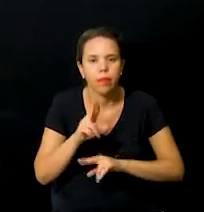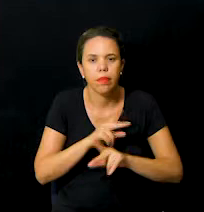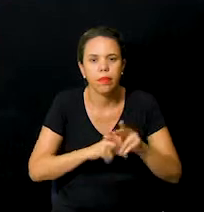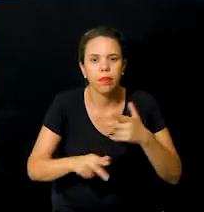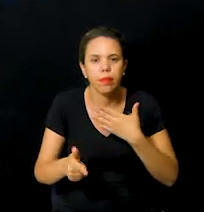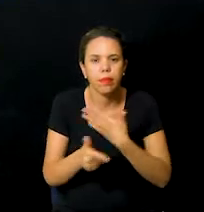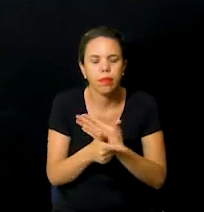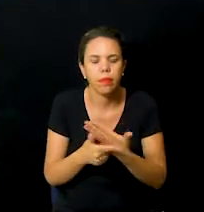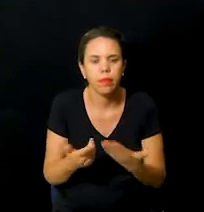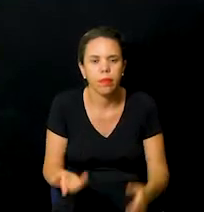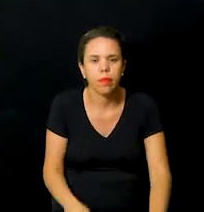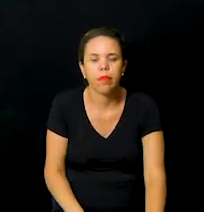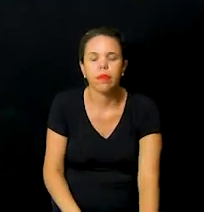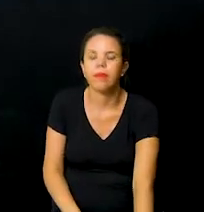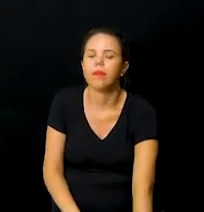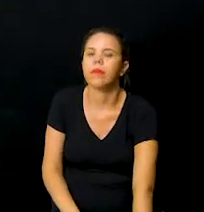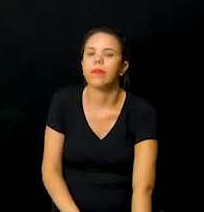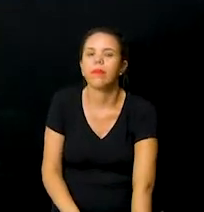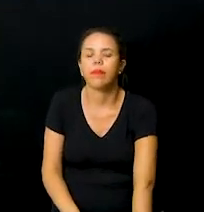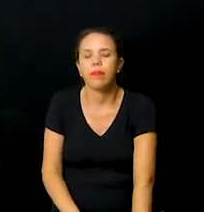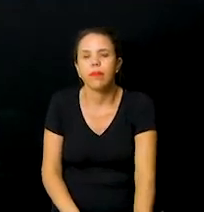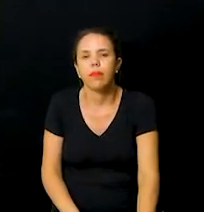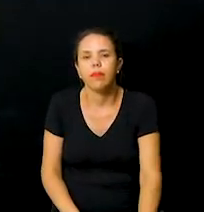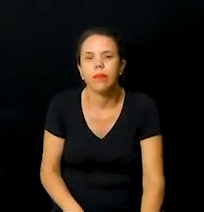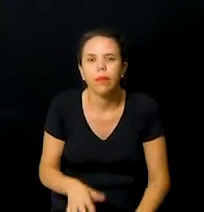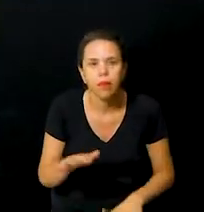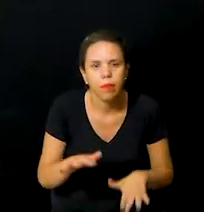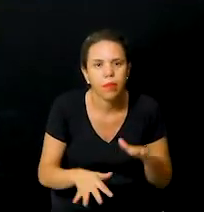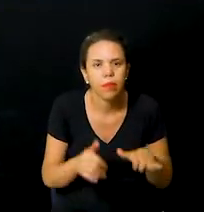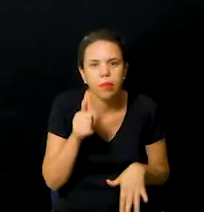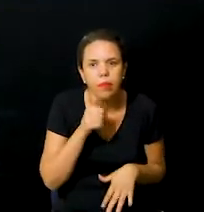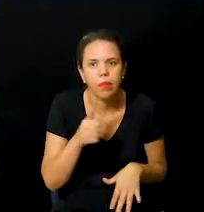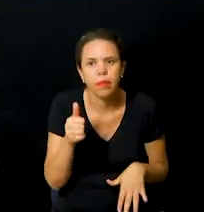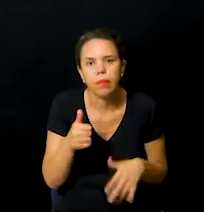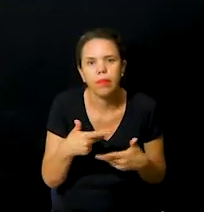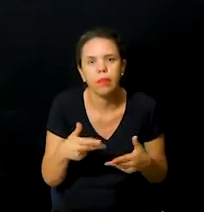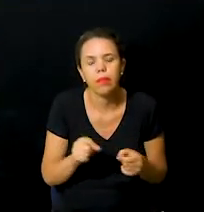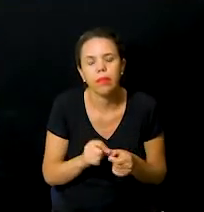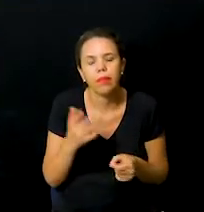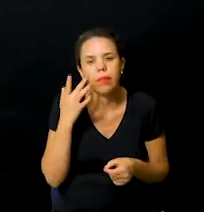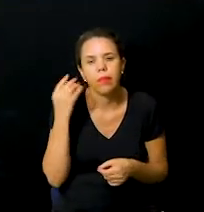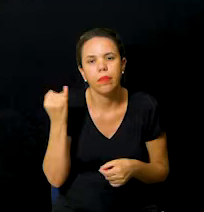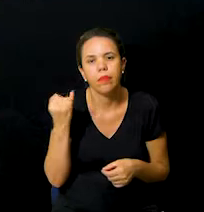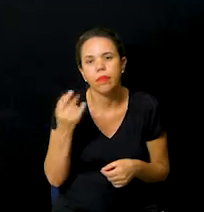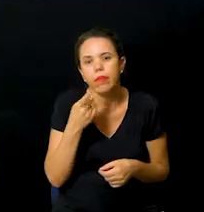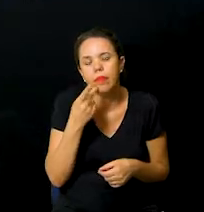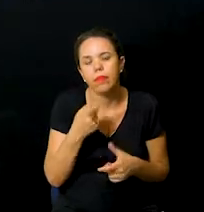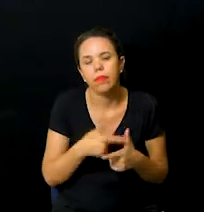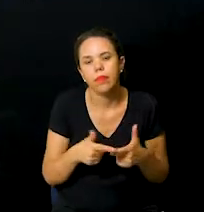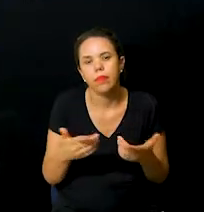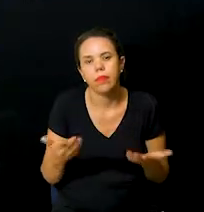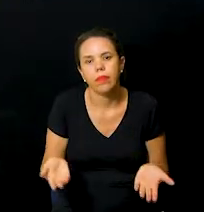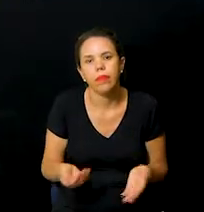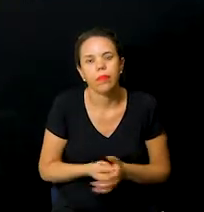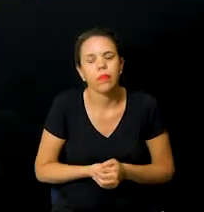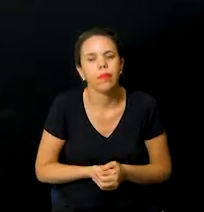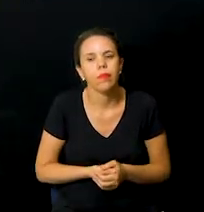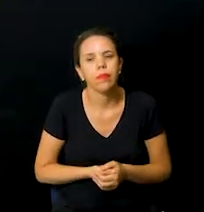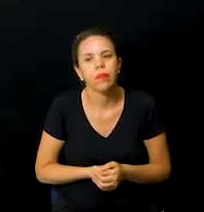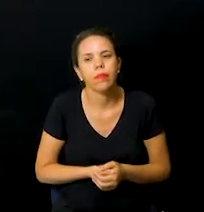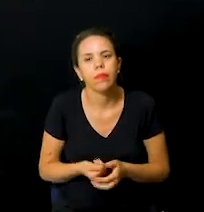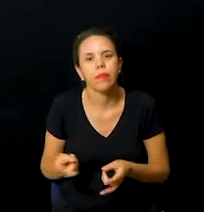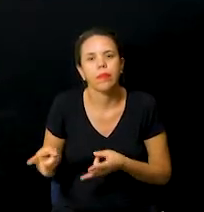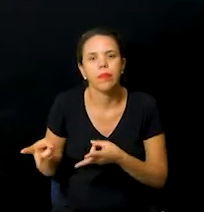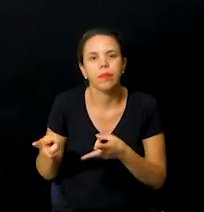temos diversos papéis, e sendo muitas das vezes, a primeira coisa que eu acho que é muito importante a gente dividir